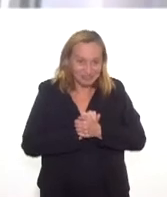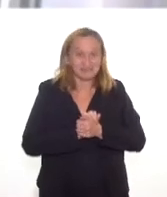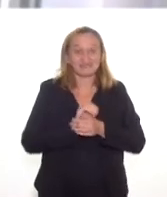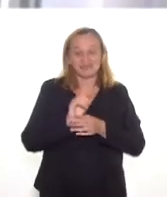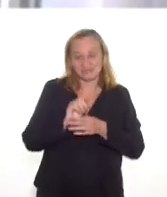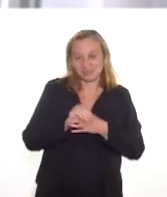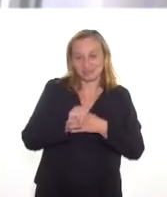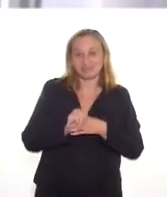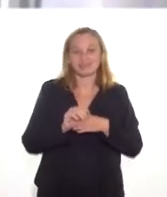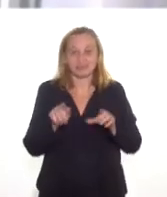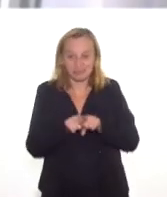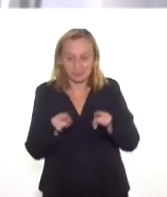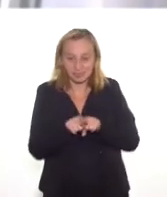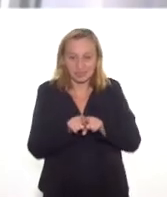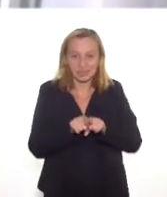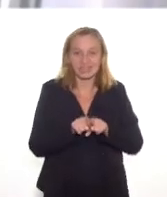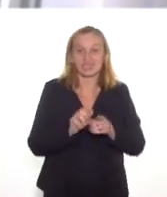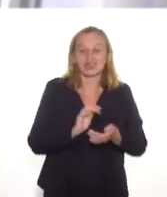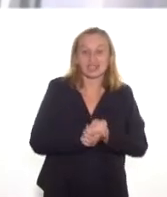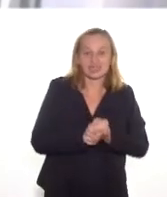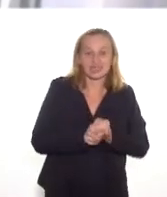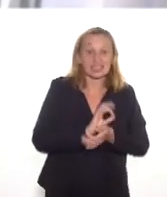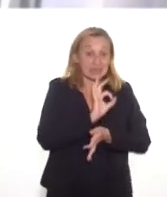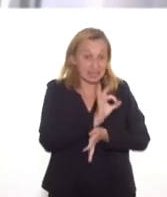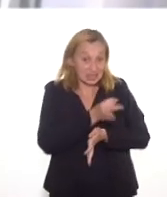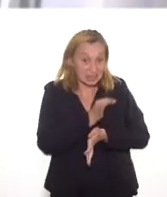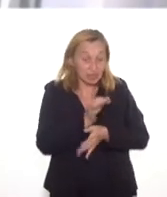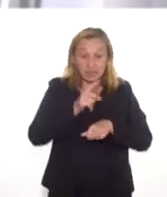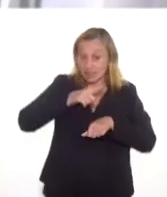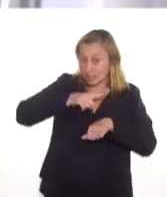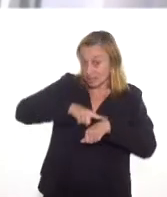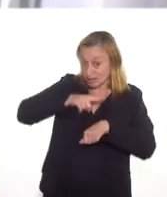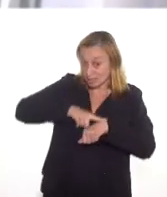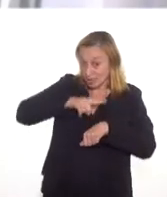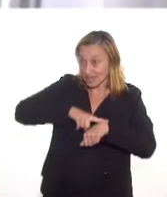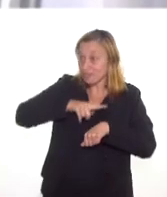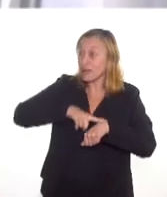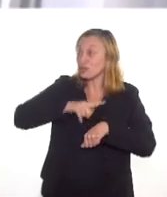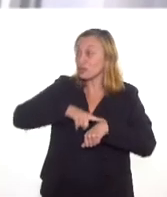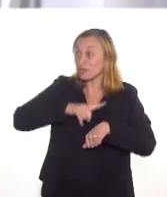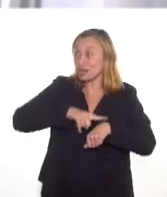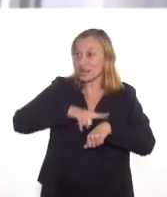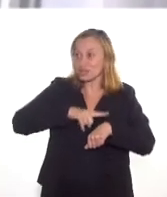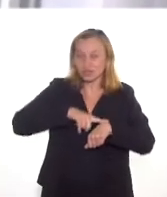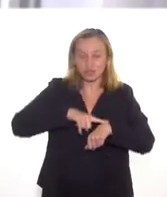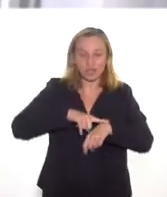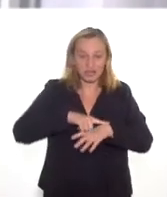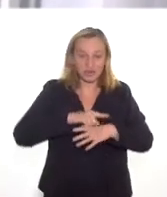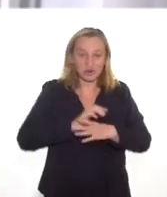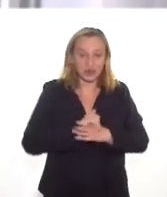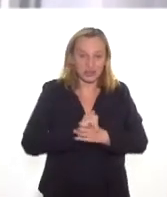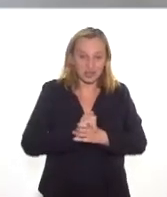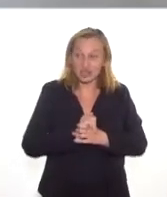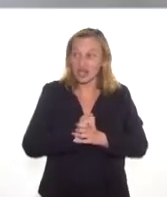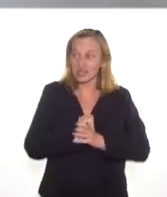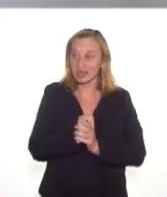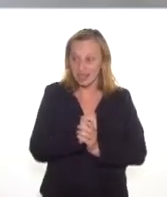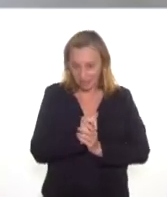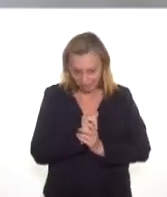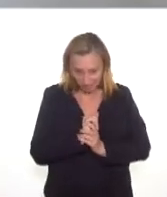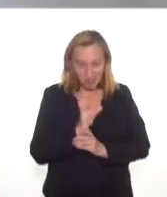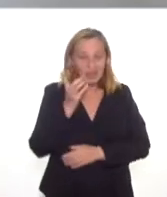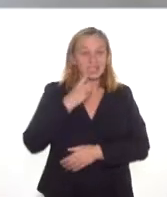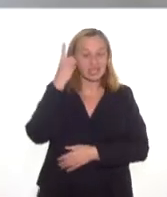são autores também, mas de minha parte, eu acho que é prudente, nesse momento, a gente não fazer a votação agora. Ok. Deputado